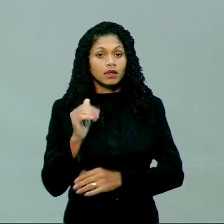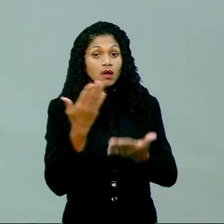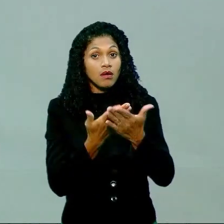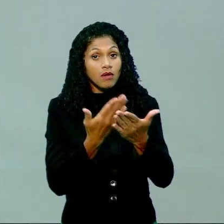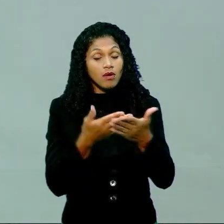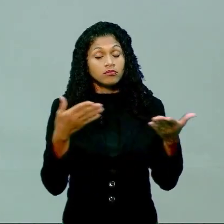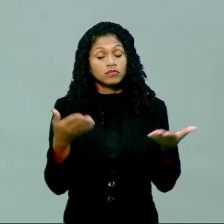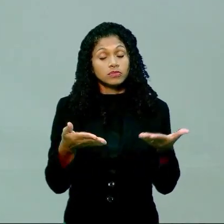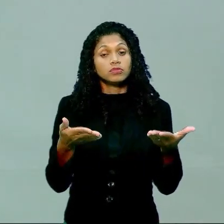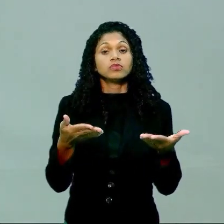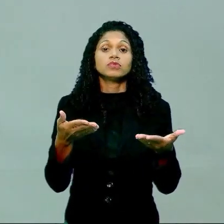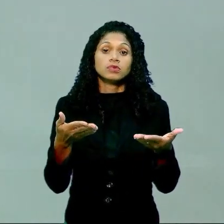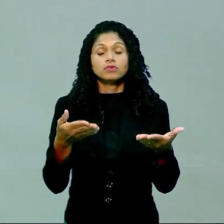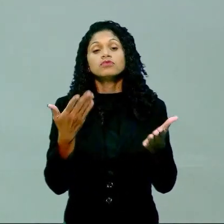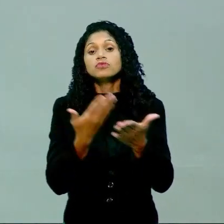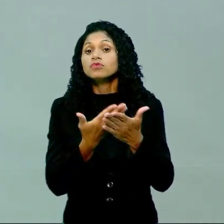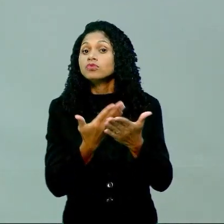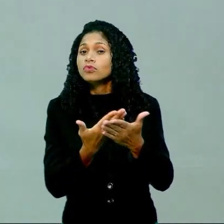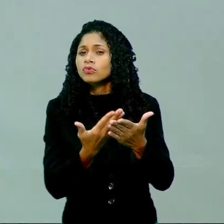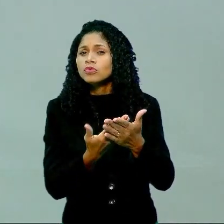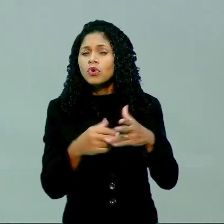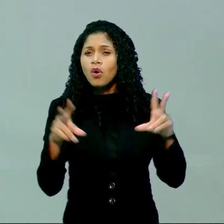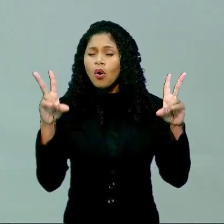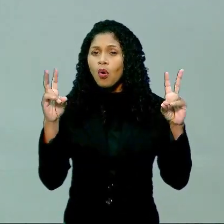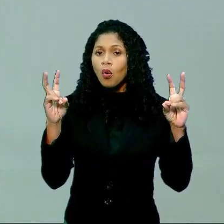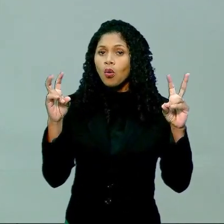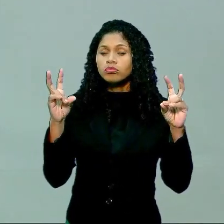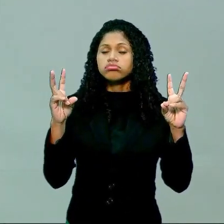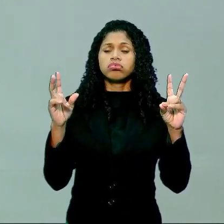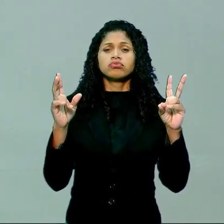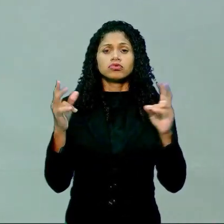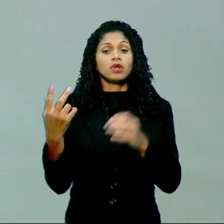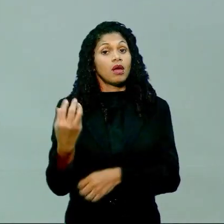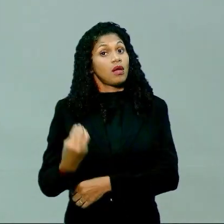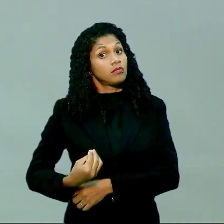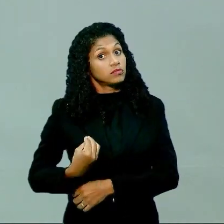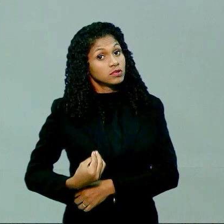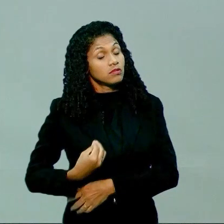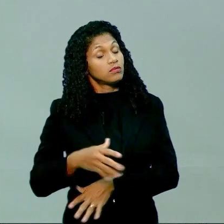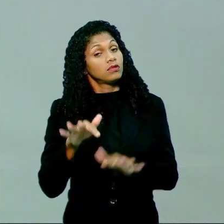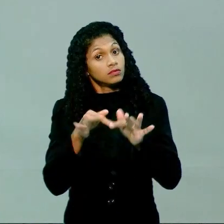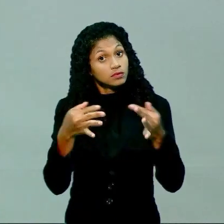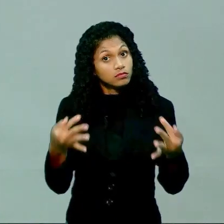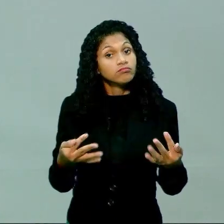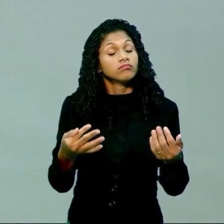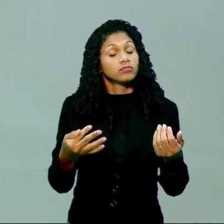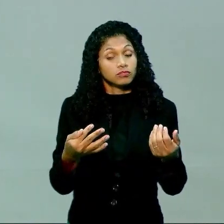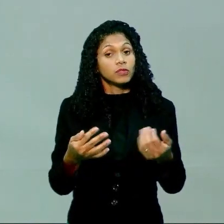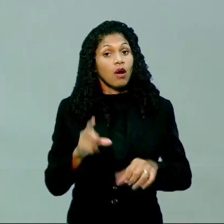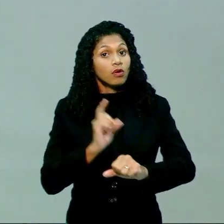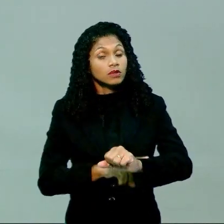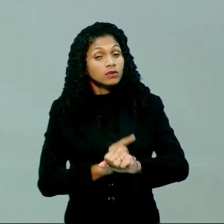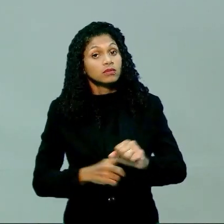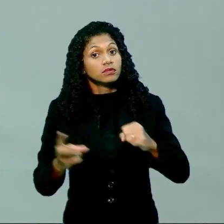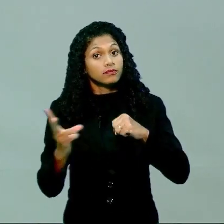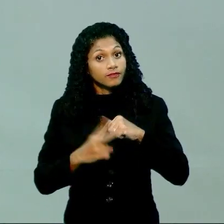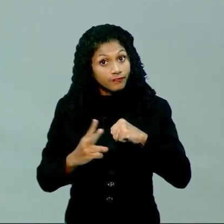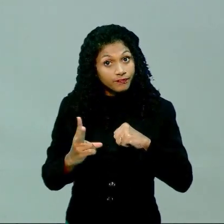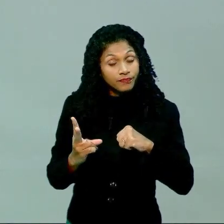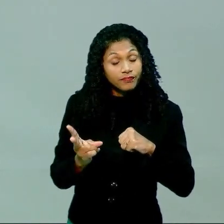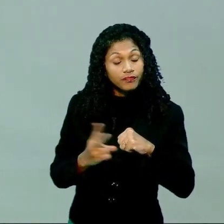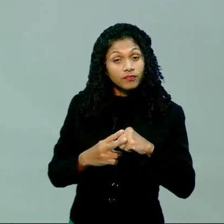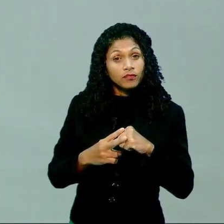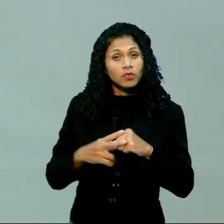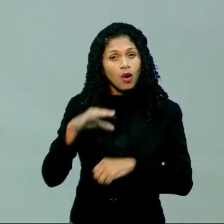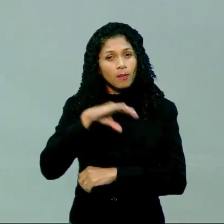o Simple Present. O que seria esse Simple Present? É um tempo verbal que em português nós